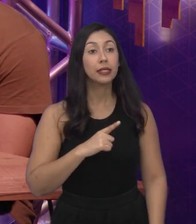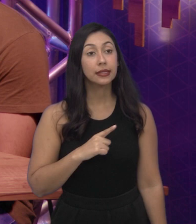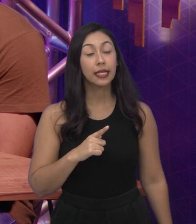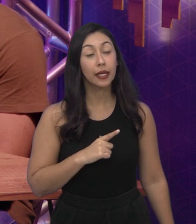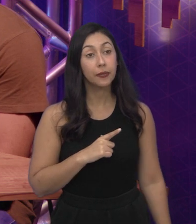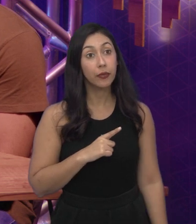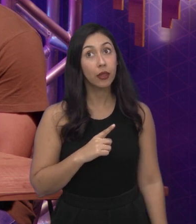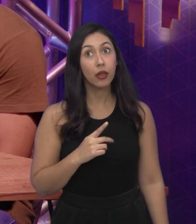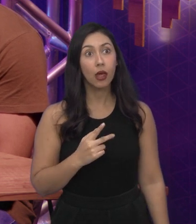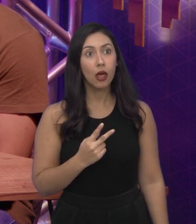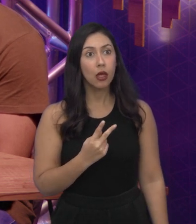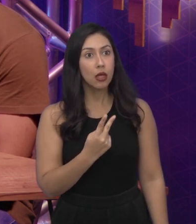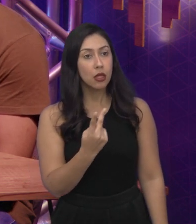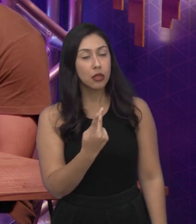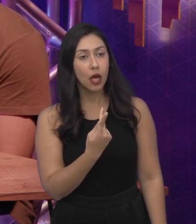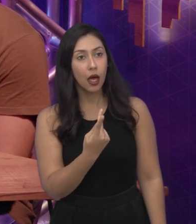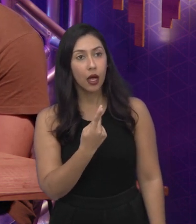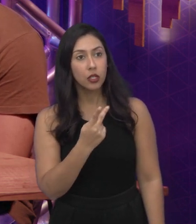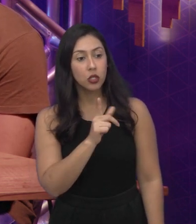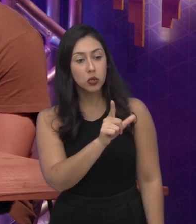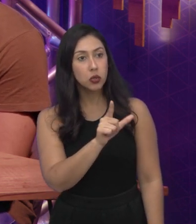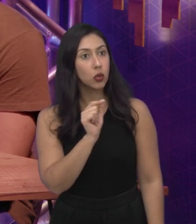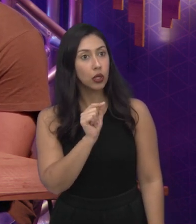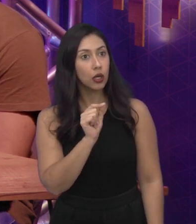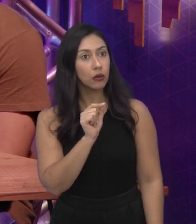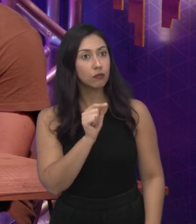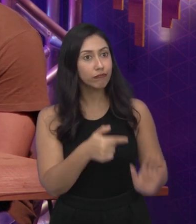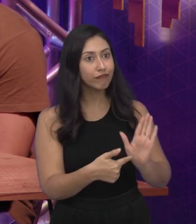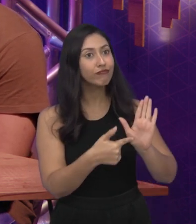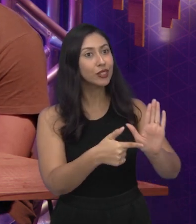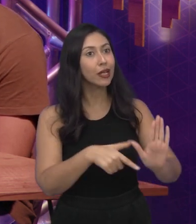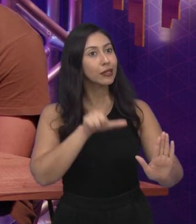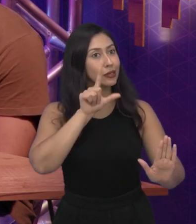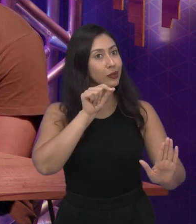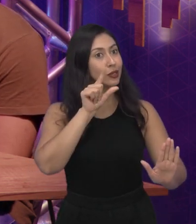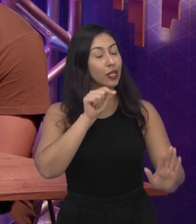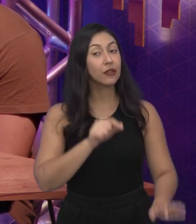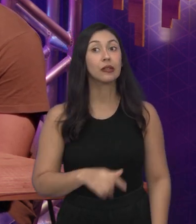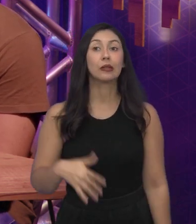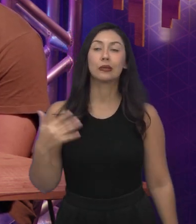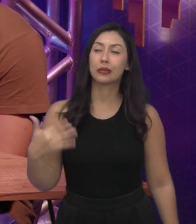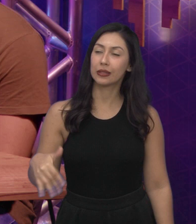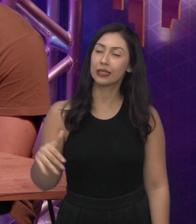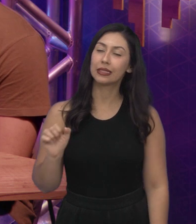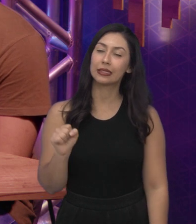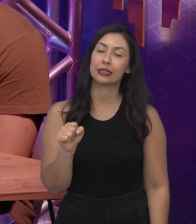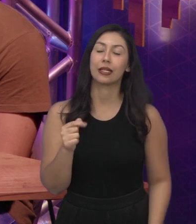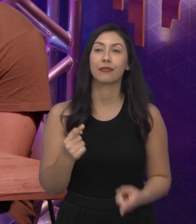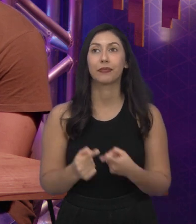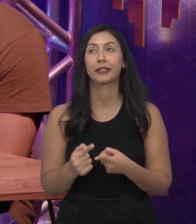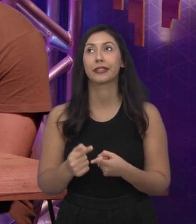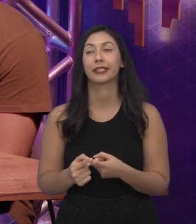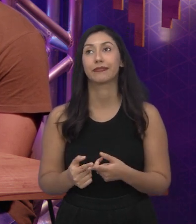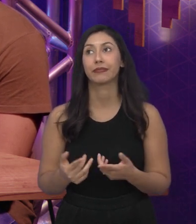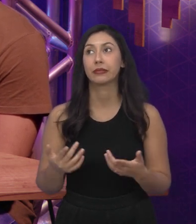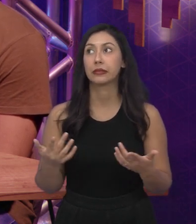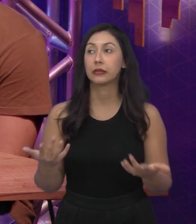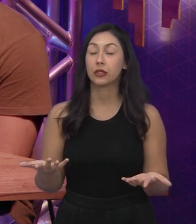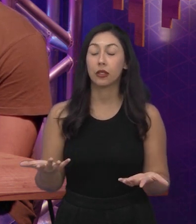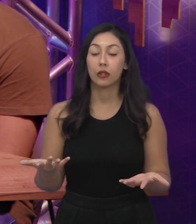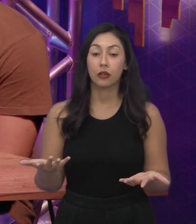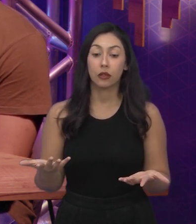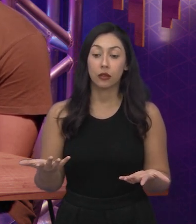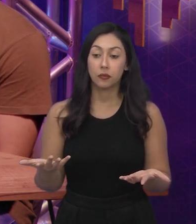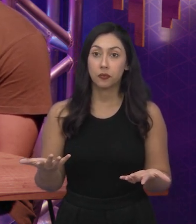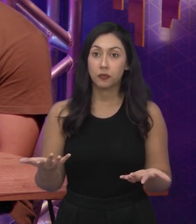problema. E a gente escolheu começar falando sobre isso, falando de Chaves, né, Samuel? Nossa, porque é engraçado,